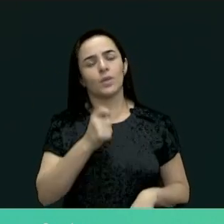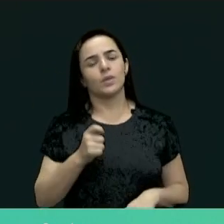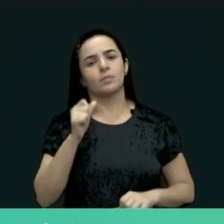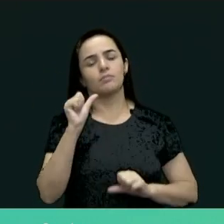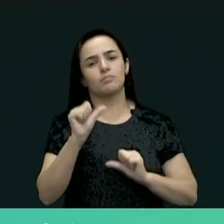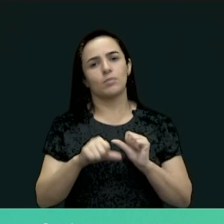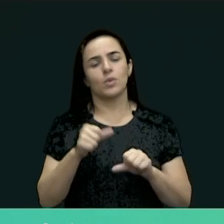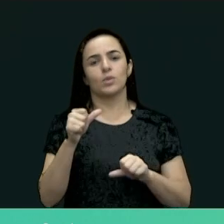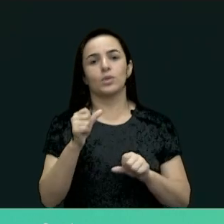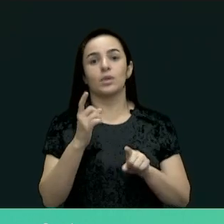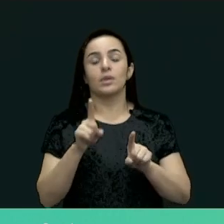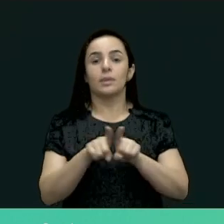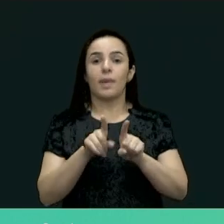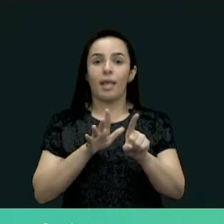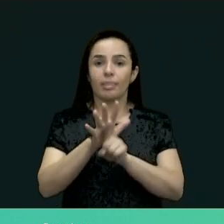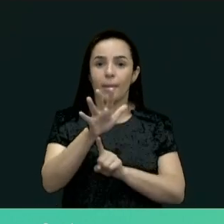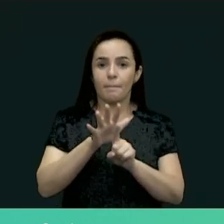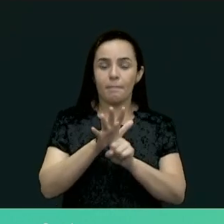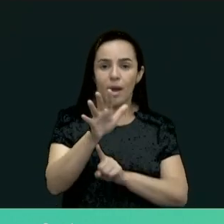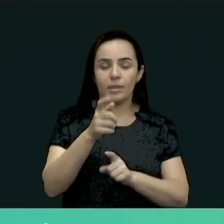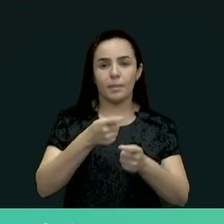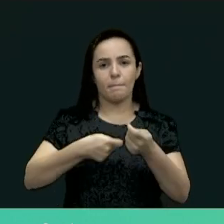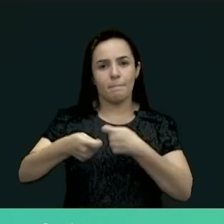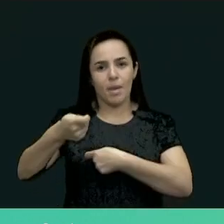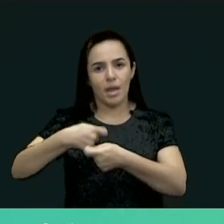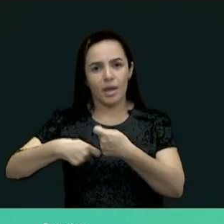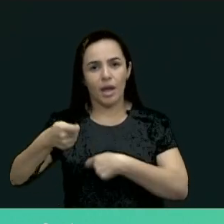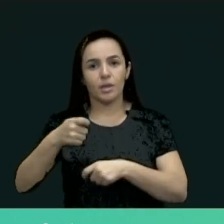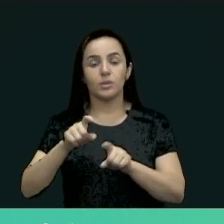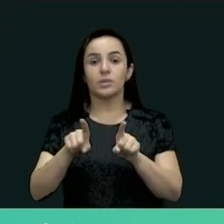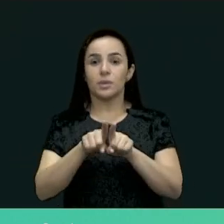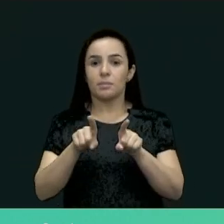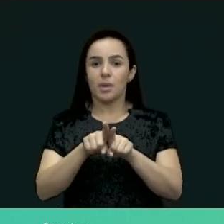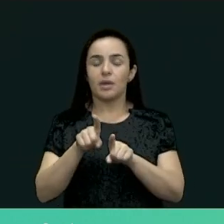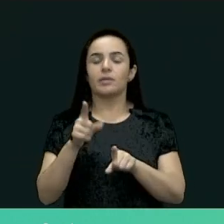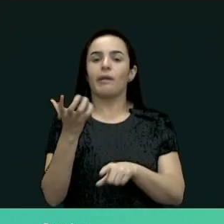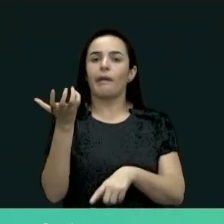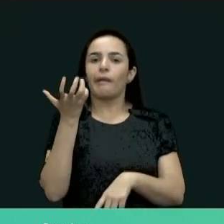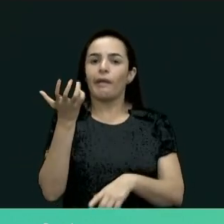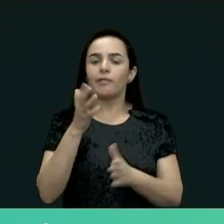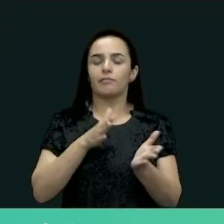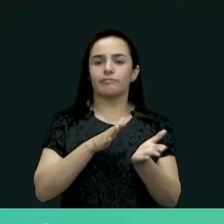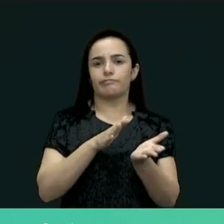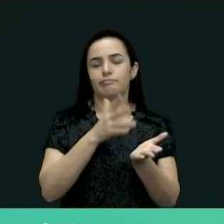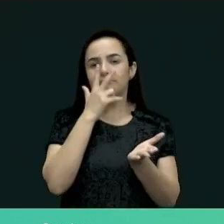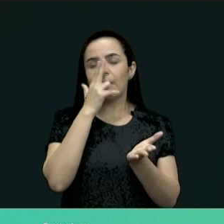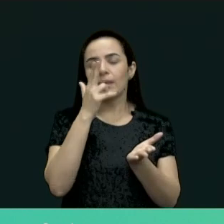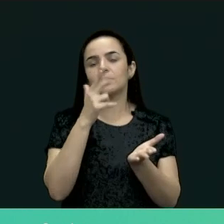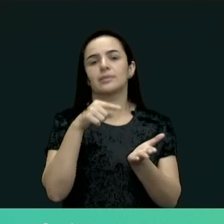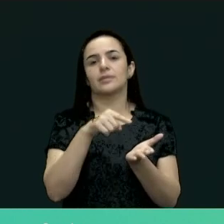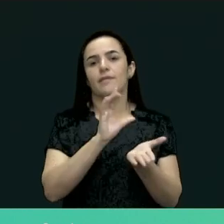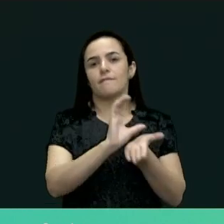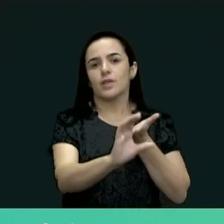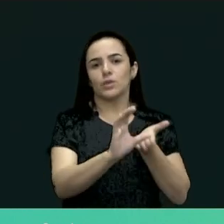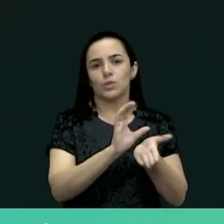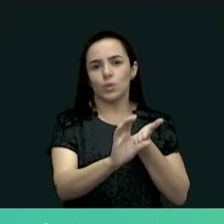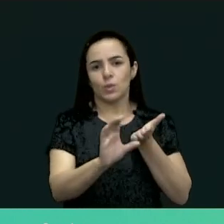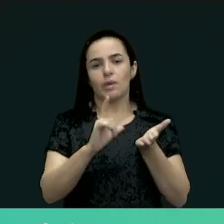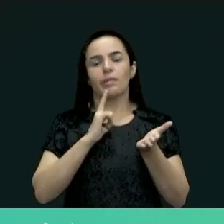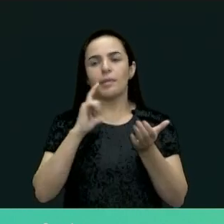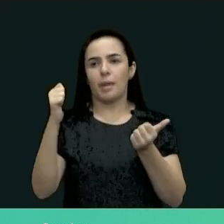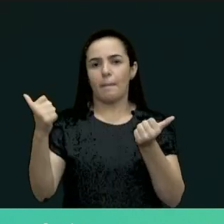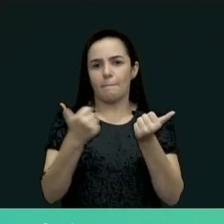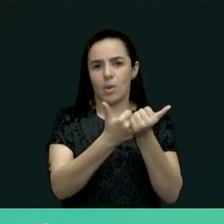própria demanda do mercado e a demanda dos investidores, e tem dado suporte a esses investidores.